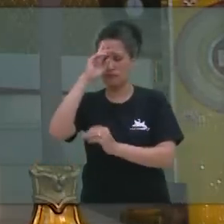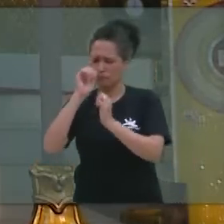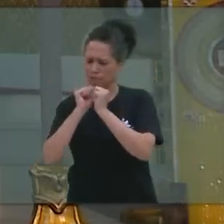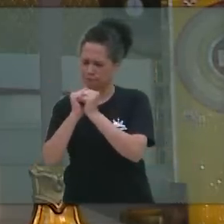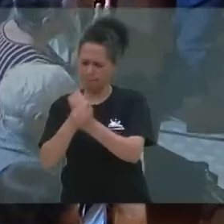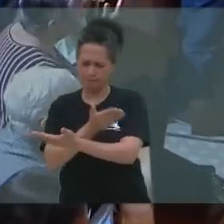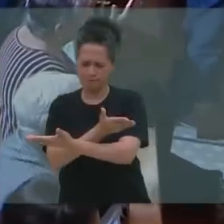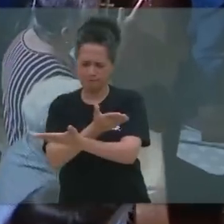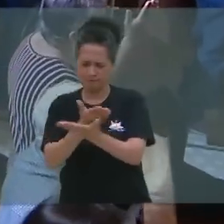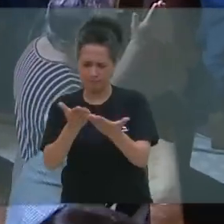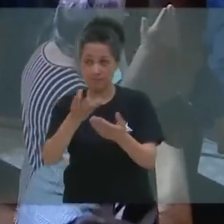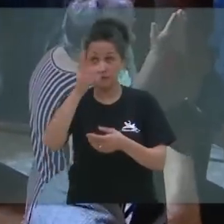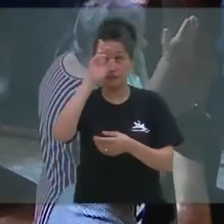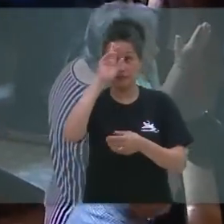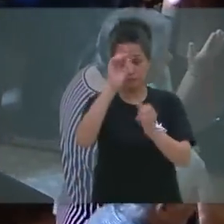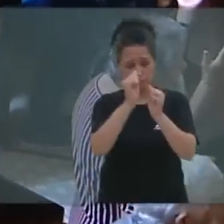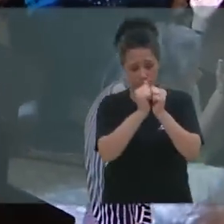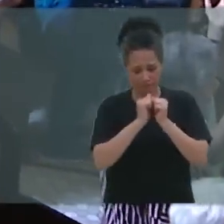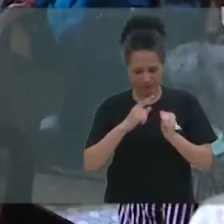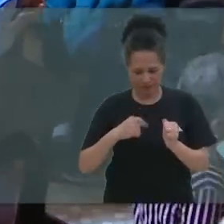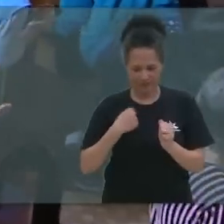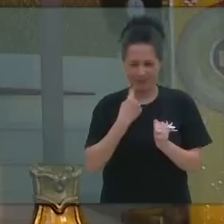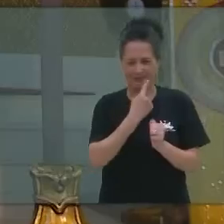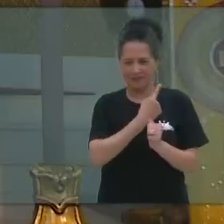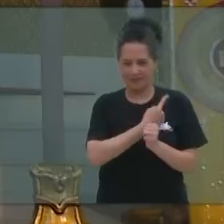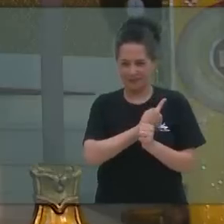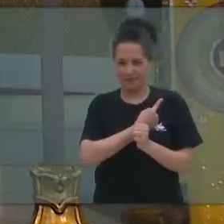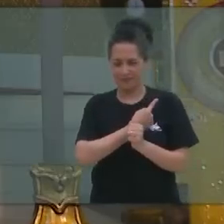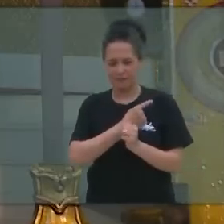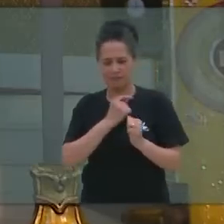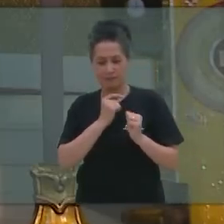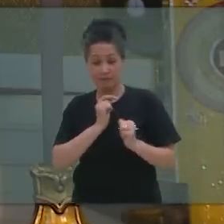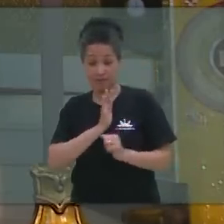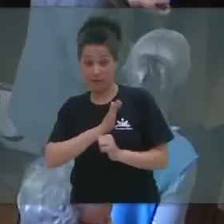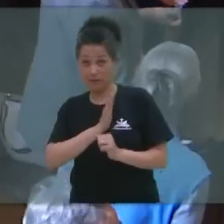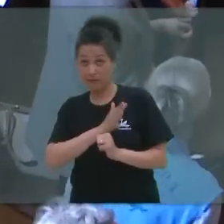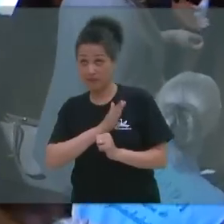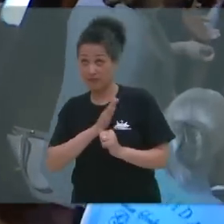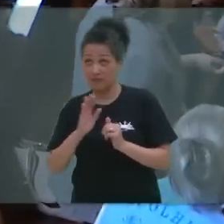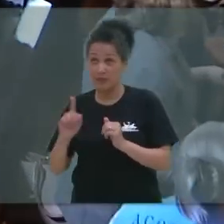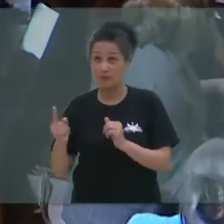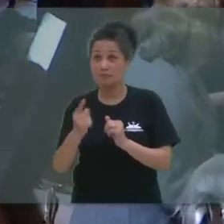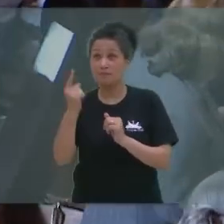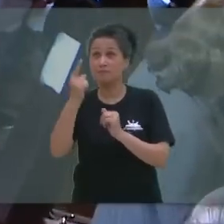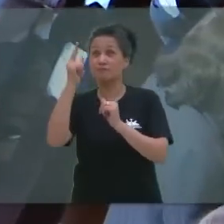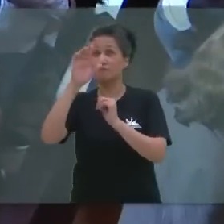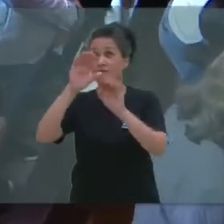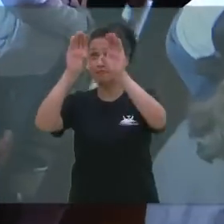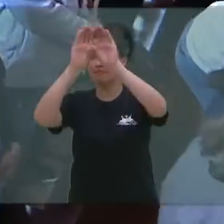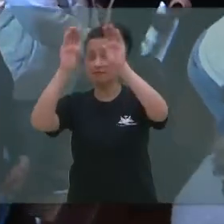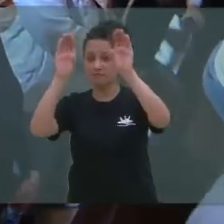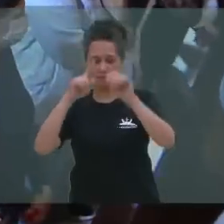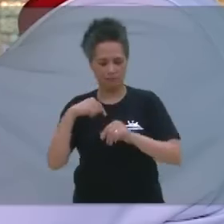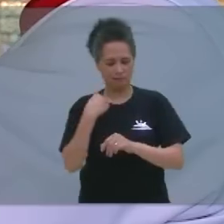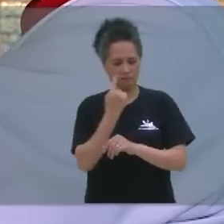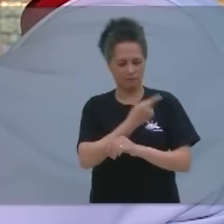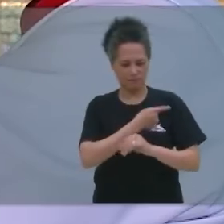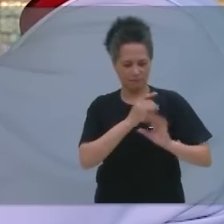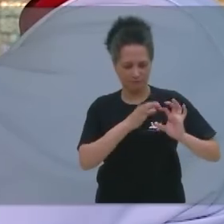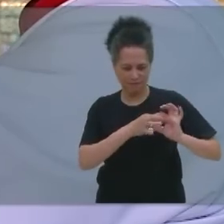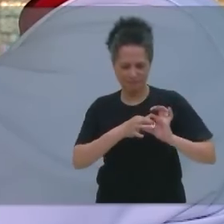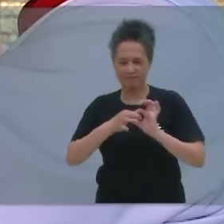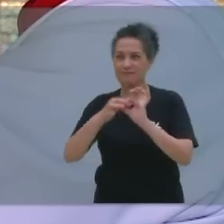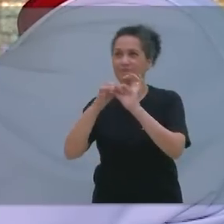esteja convosco. Ele está no meio de nós. Corações ao alto. O nosso coração está em Deus.